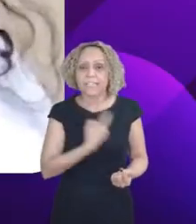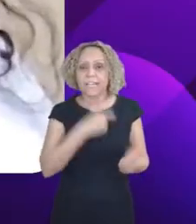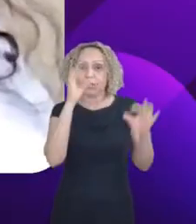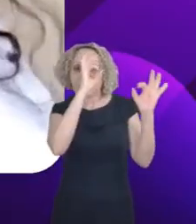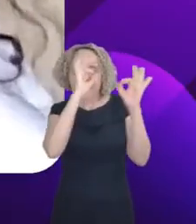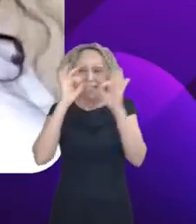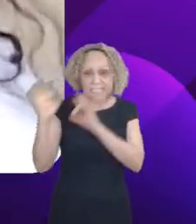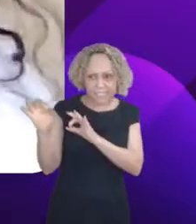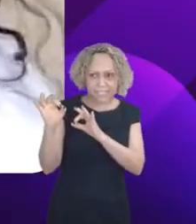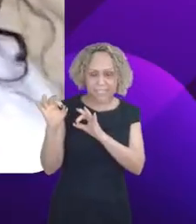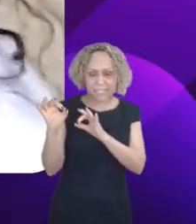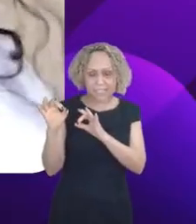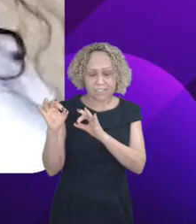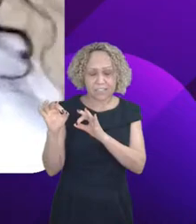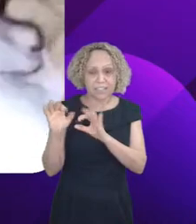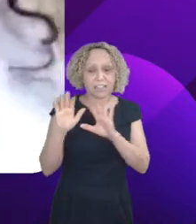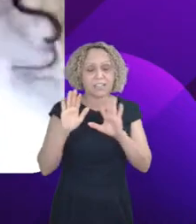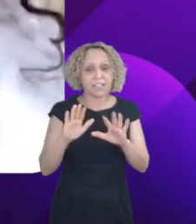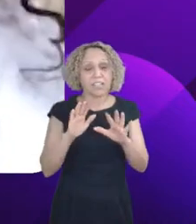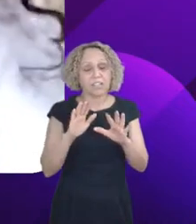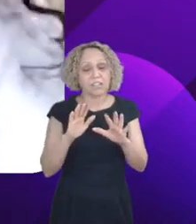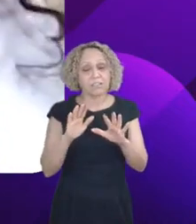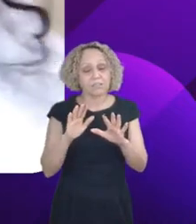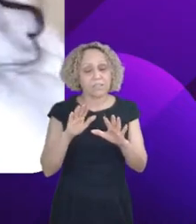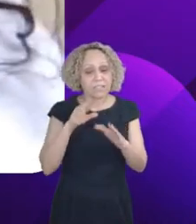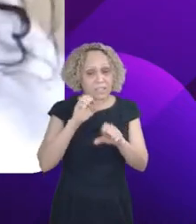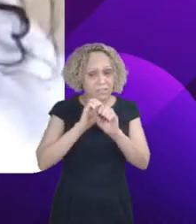também fazer com que outras pessoas assistam a essa aula.